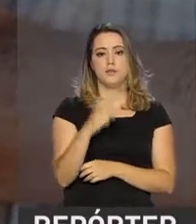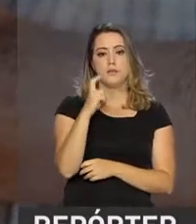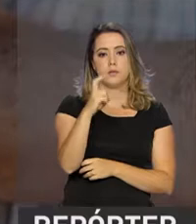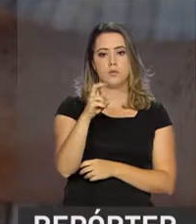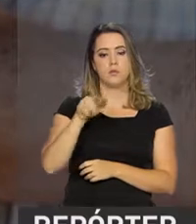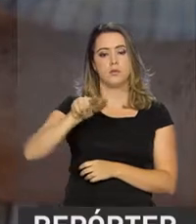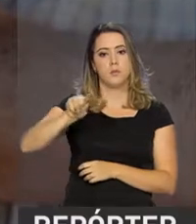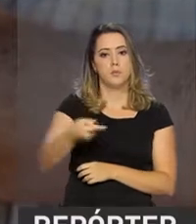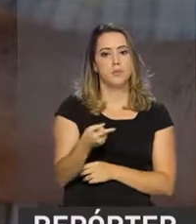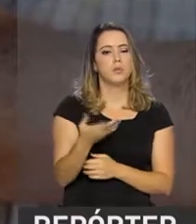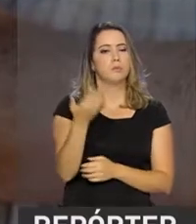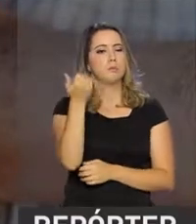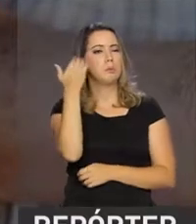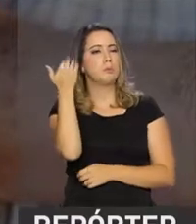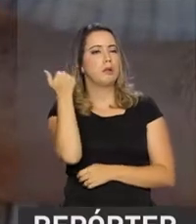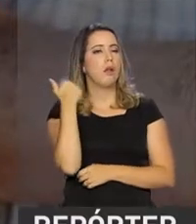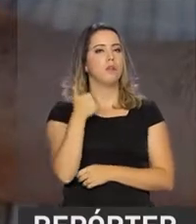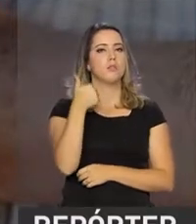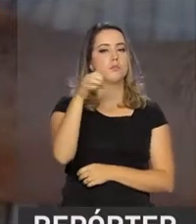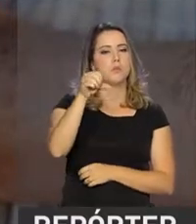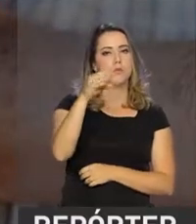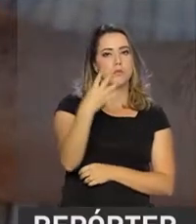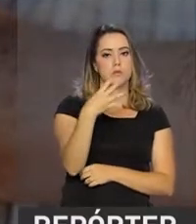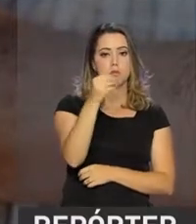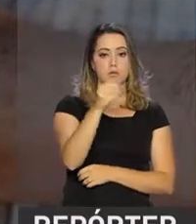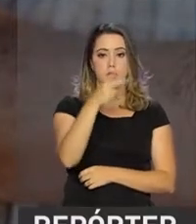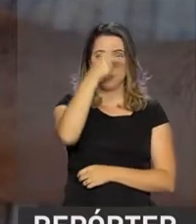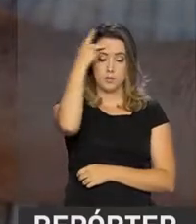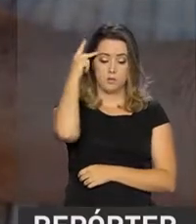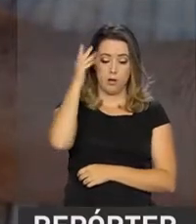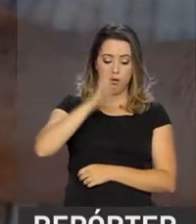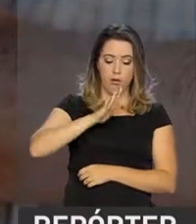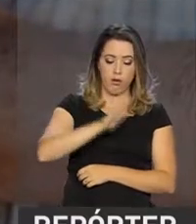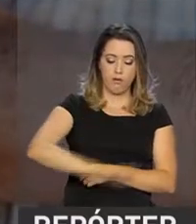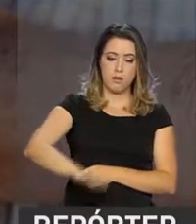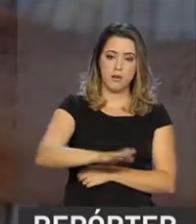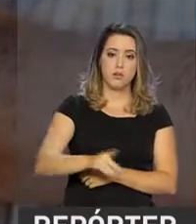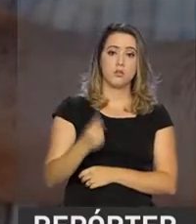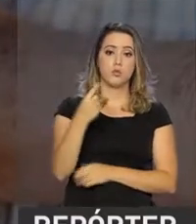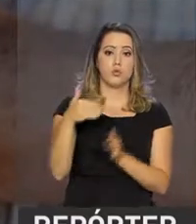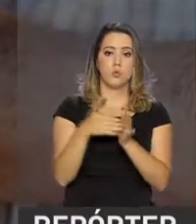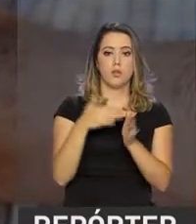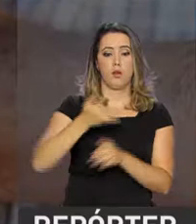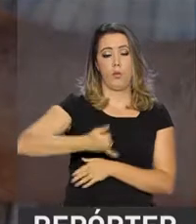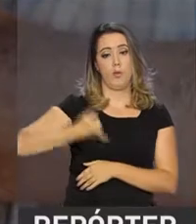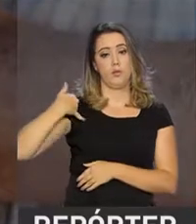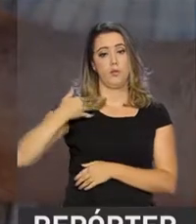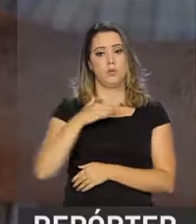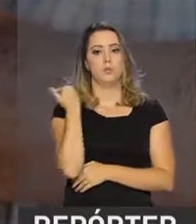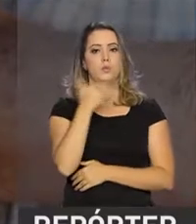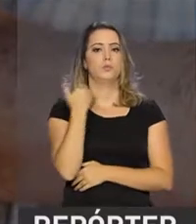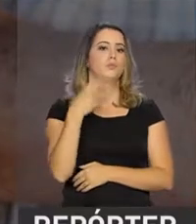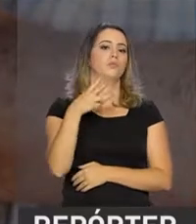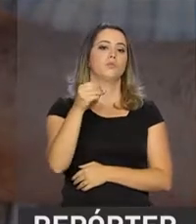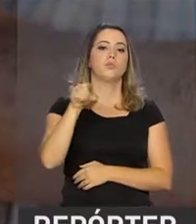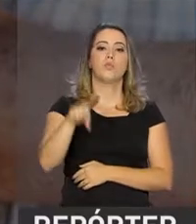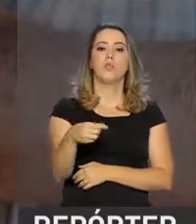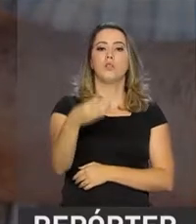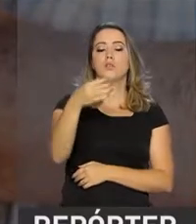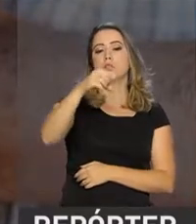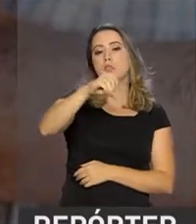1940 a chance de uma criança com idade entre um e quatro anos de morrer era de 30,9 por cento